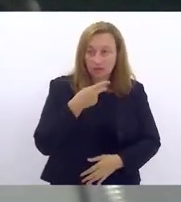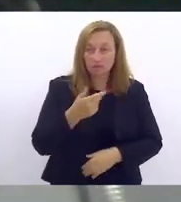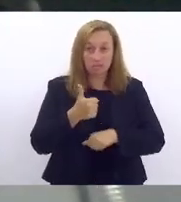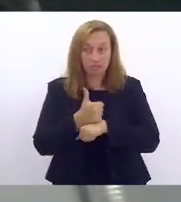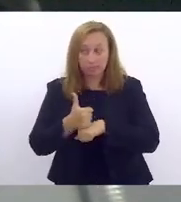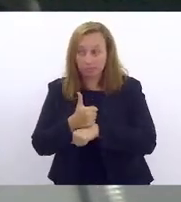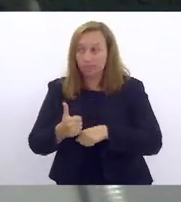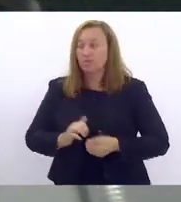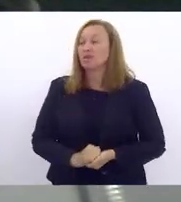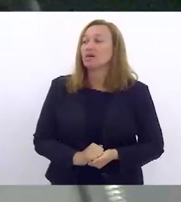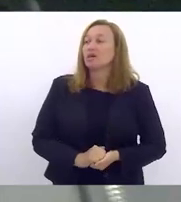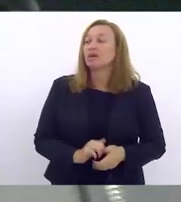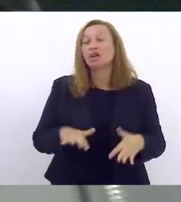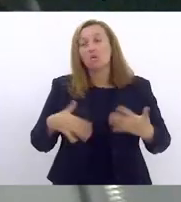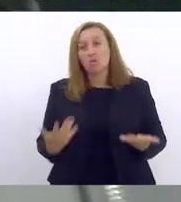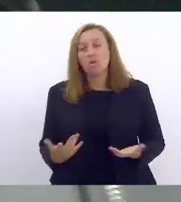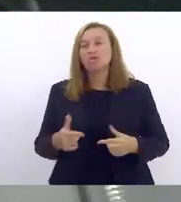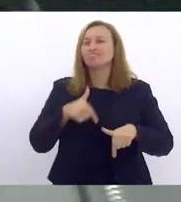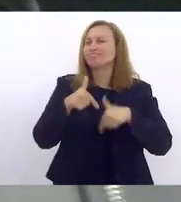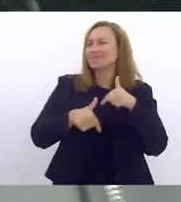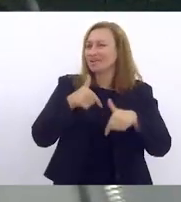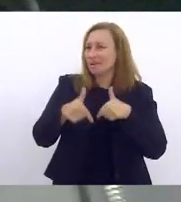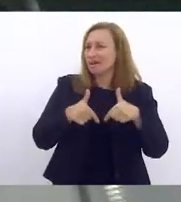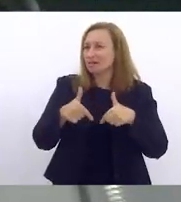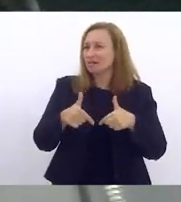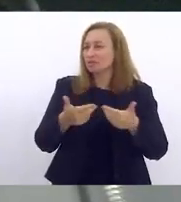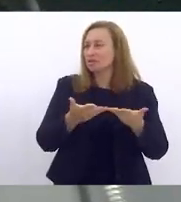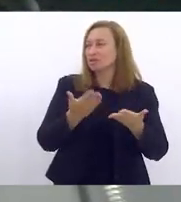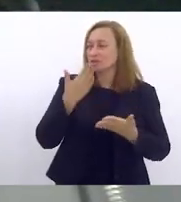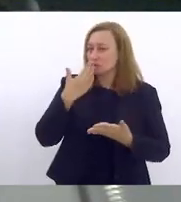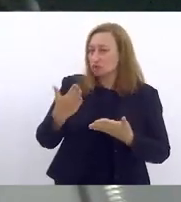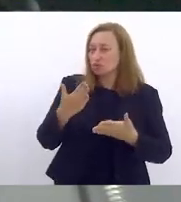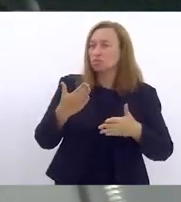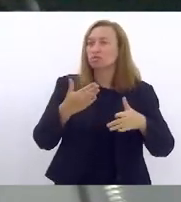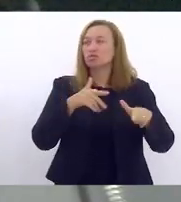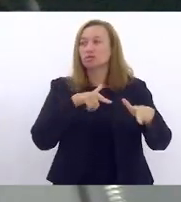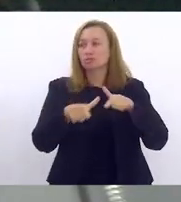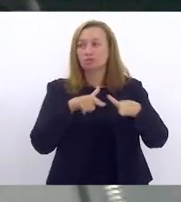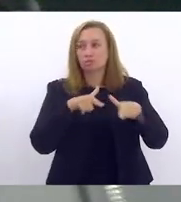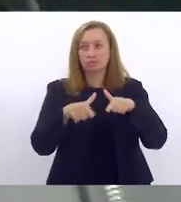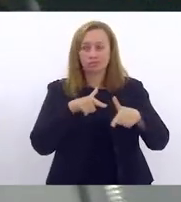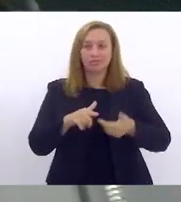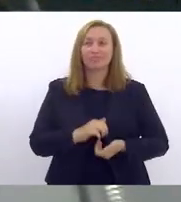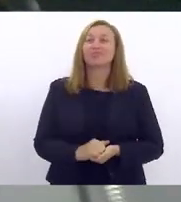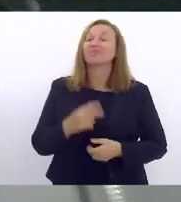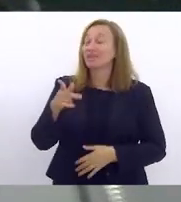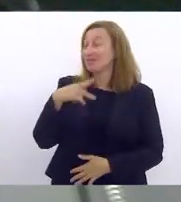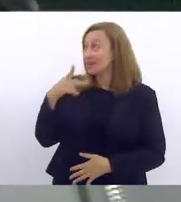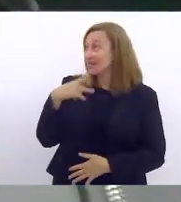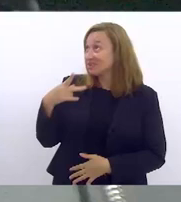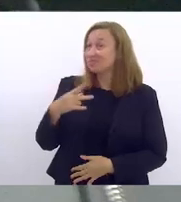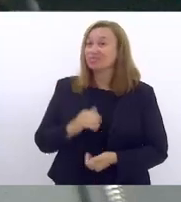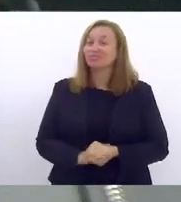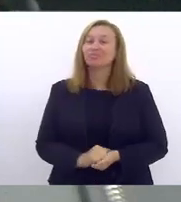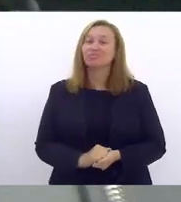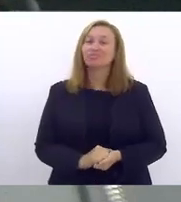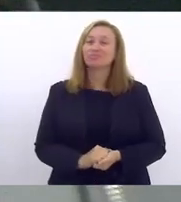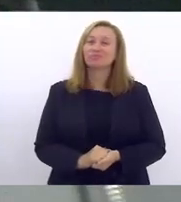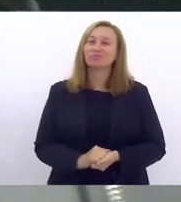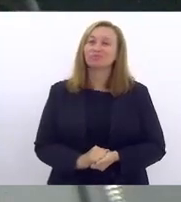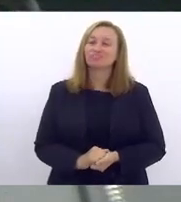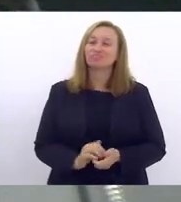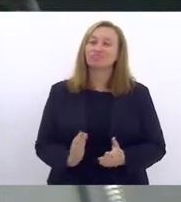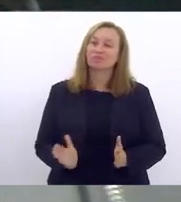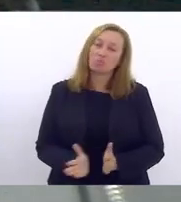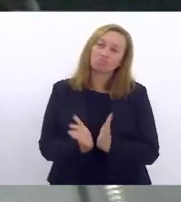profissionais. E, quando a gente trabalha com esses trabalhadores e trabalhadoras, a gente está falando da parte mais